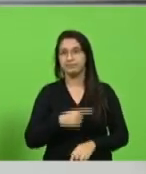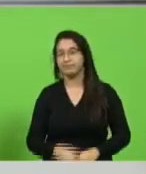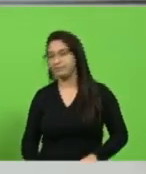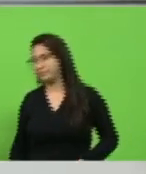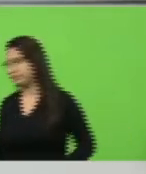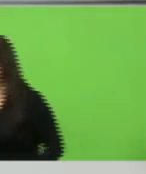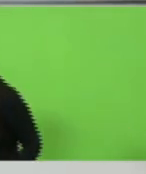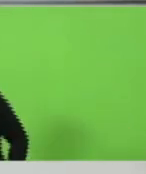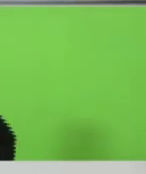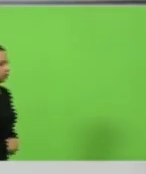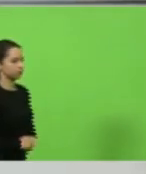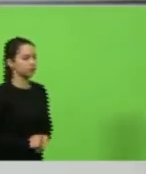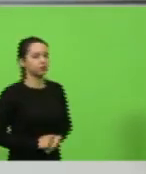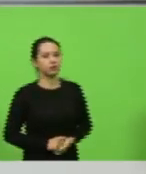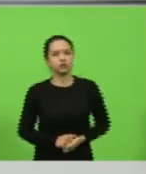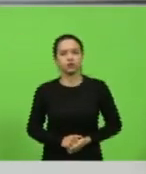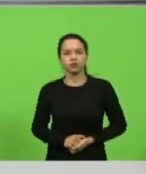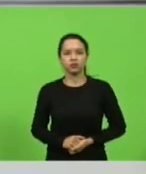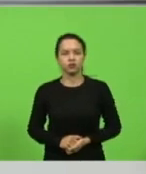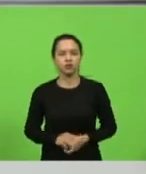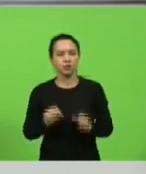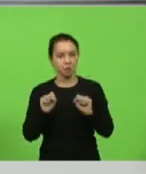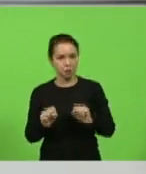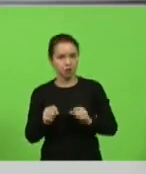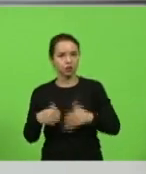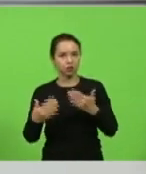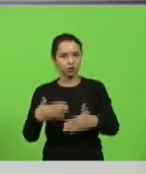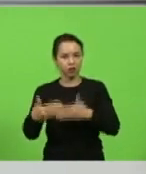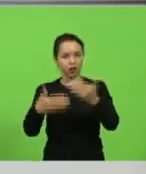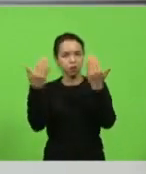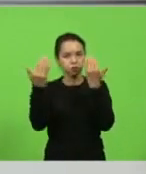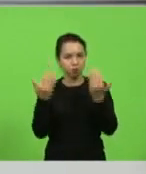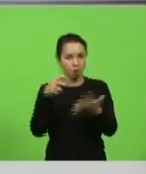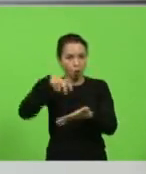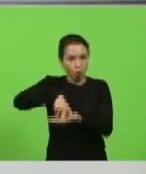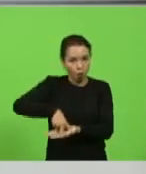são, podem levar a uma condenação criminal.